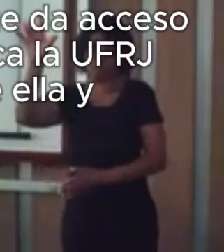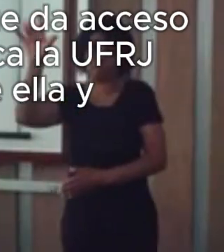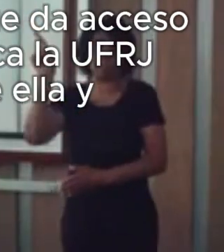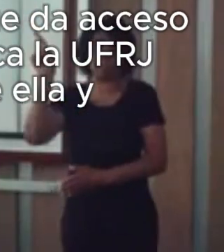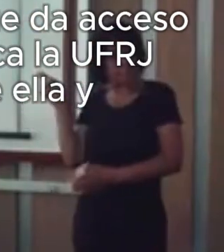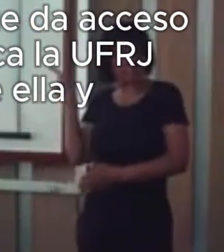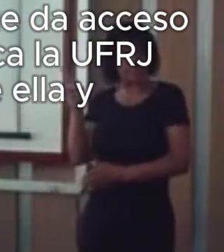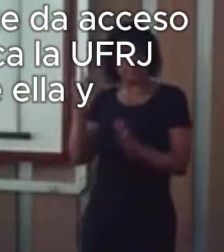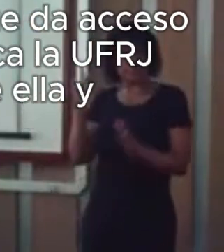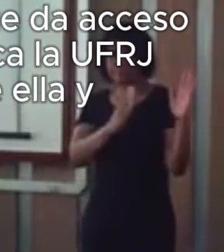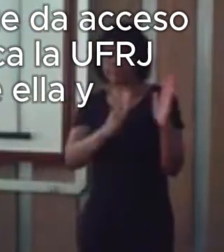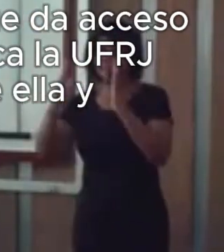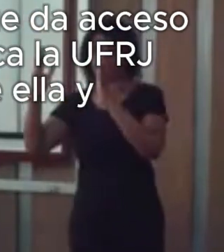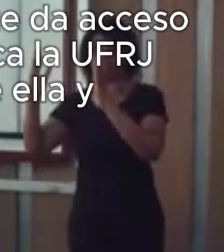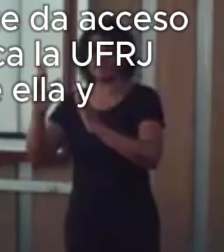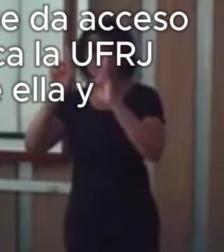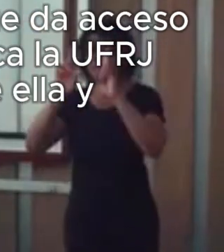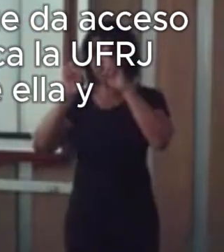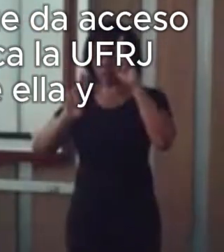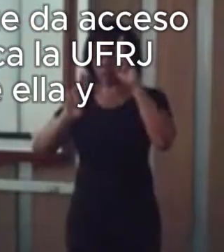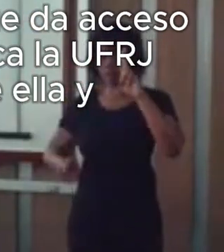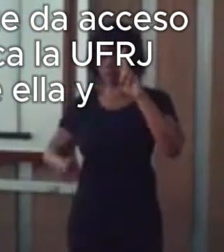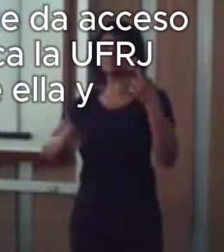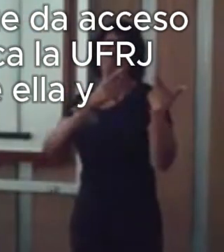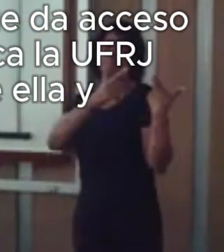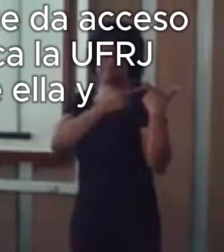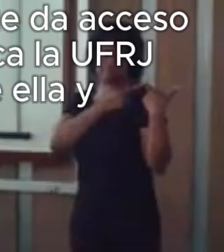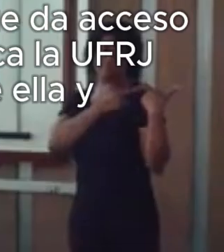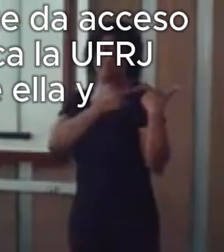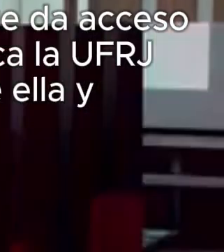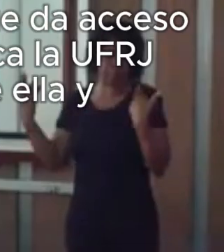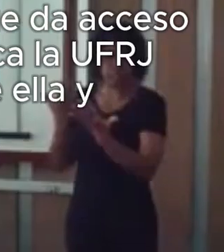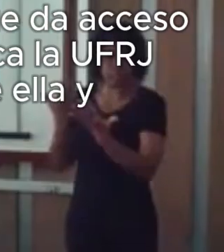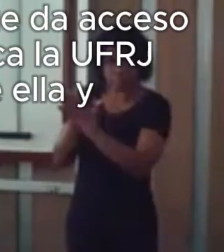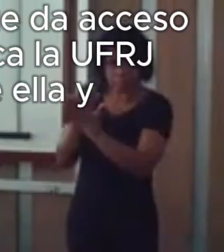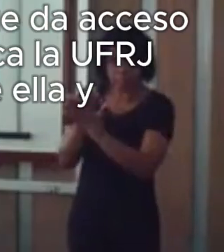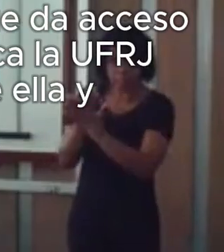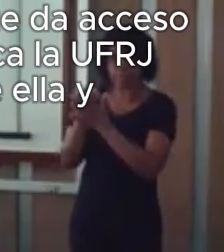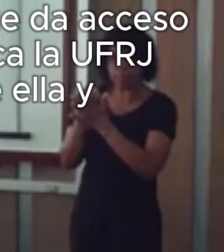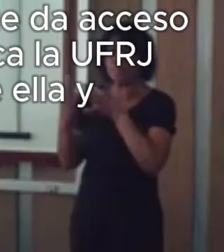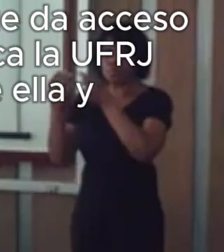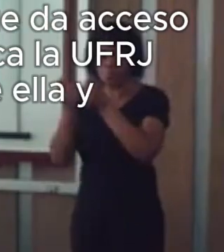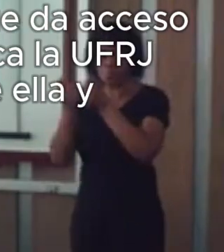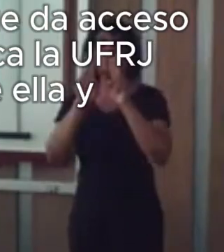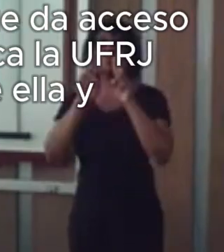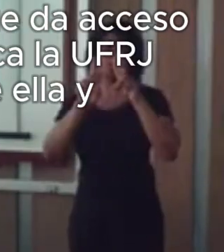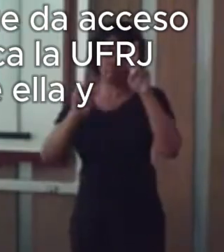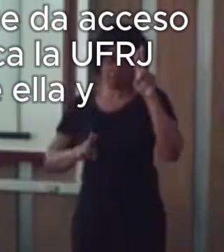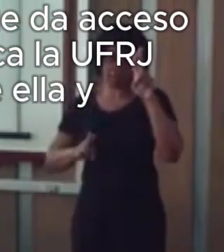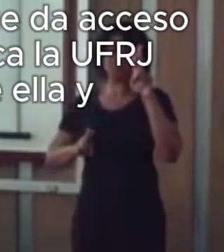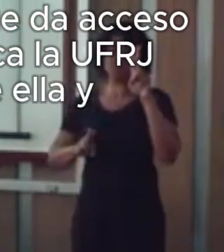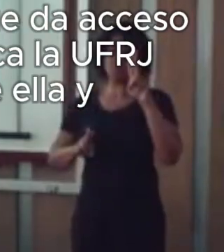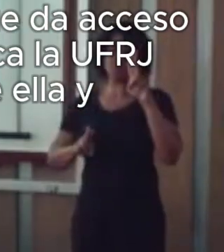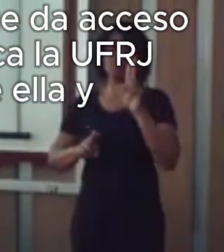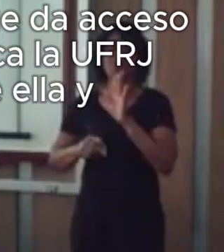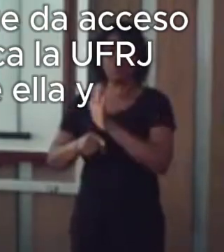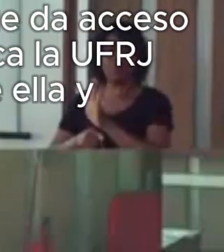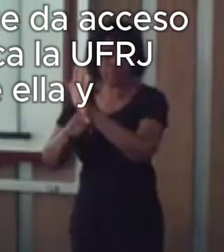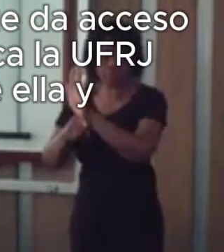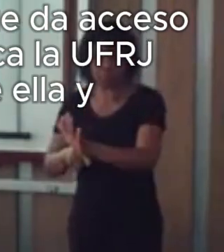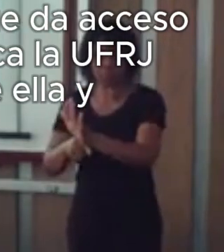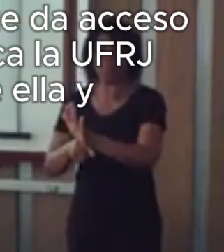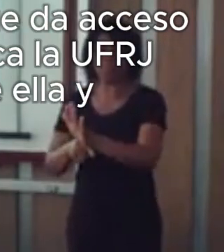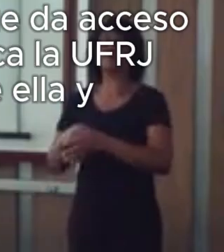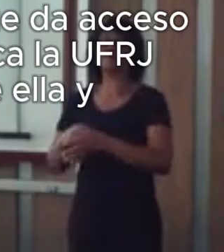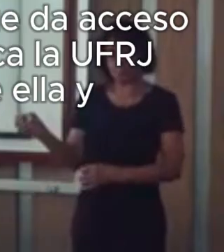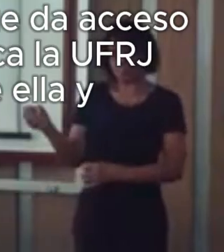nessa época, a UFRJ se responsabilizou por isso tudo, foi tudo feito através da UFRJ, da Agência de